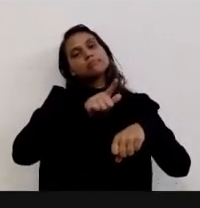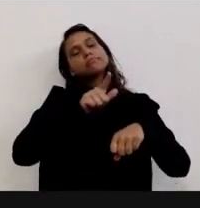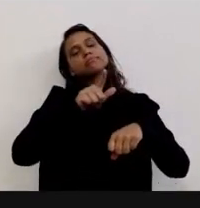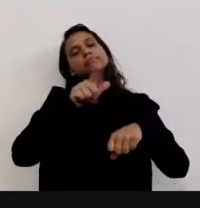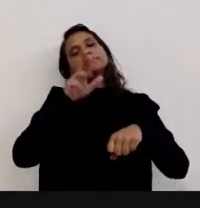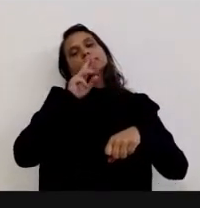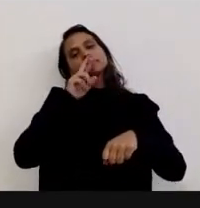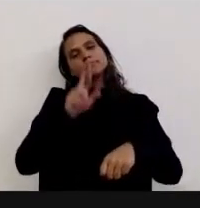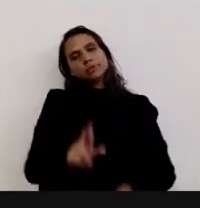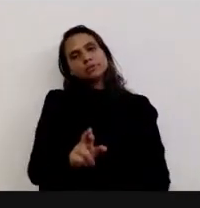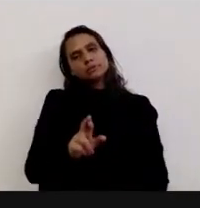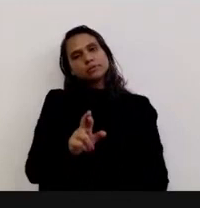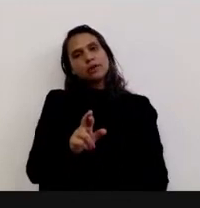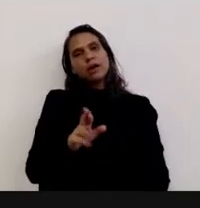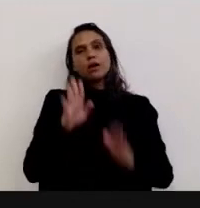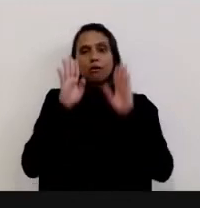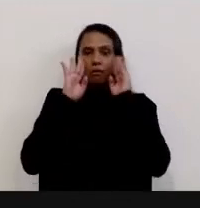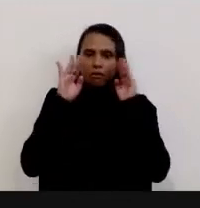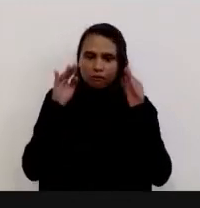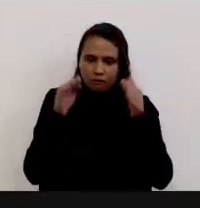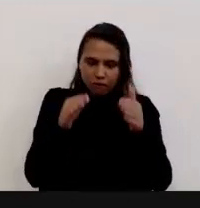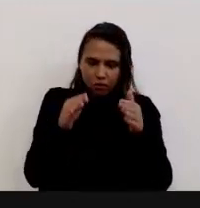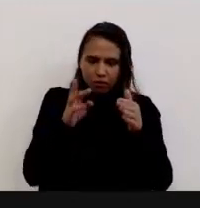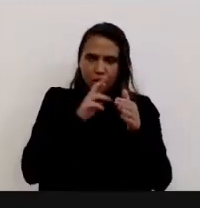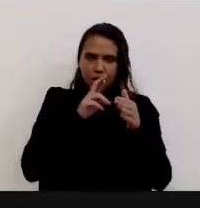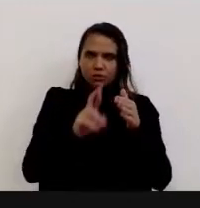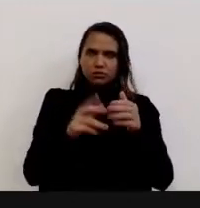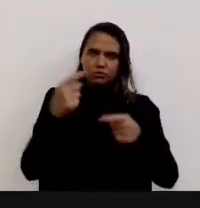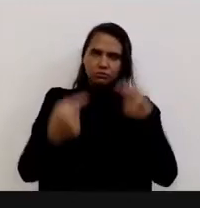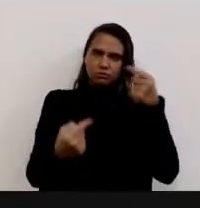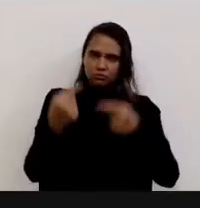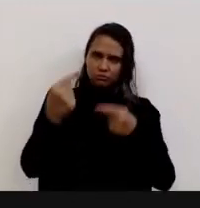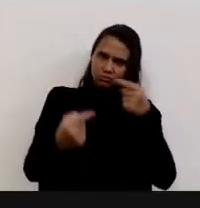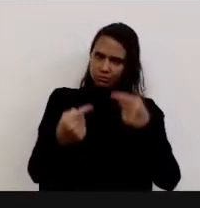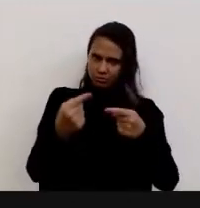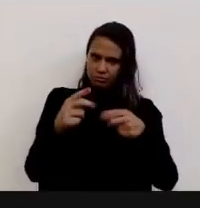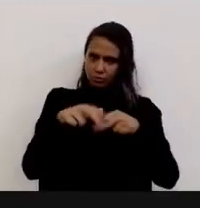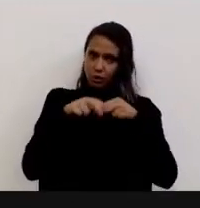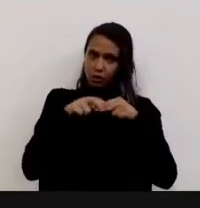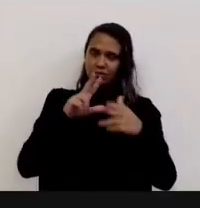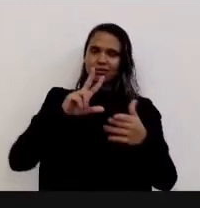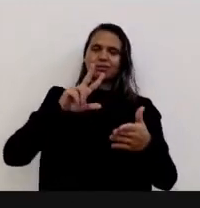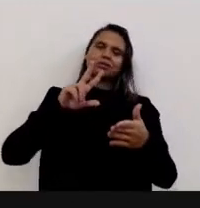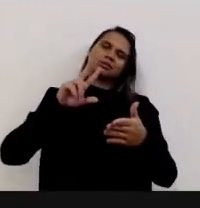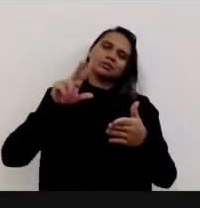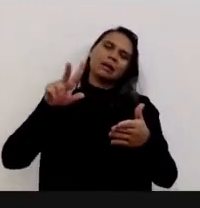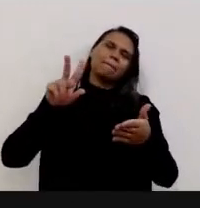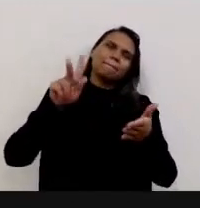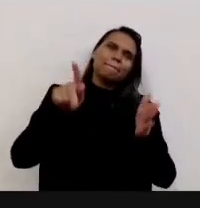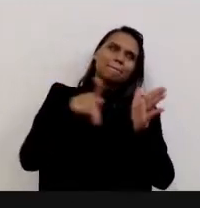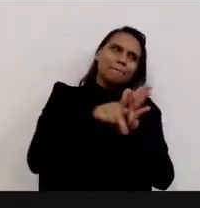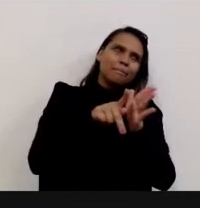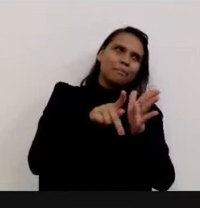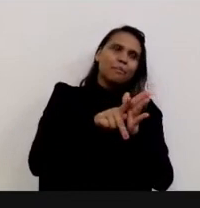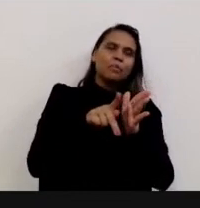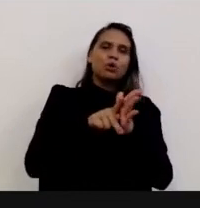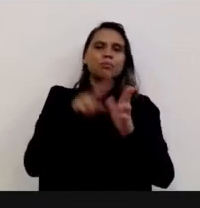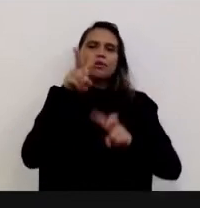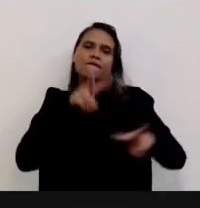E agora eu vou focar mais nos resultados e discussões, porque tem uma questão da interpretação política desse negócio que é interessante,